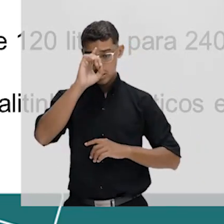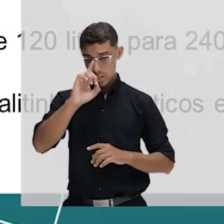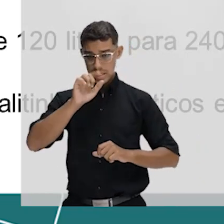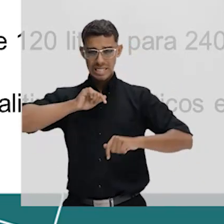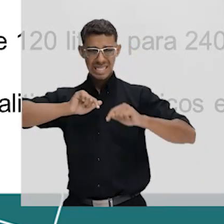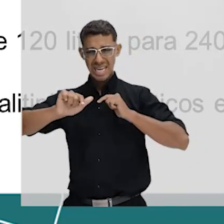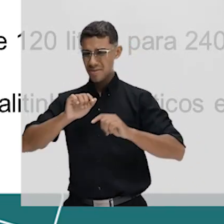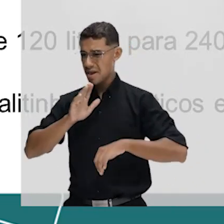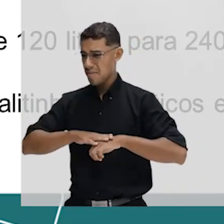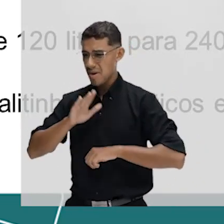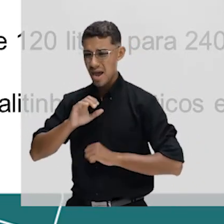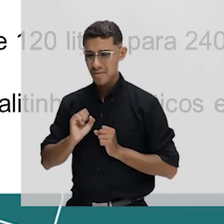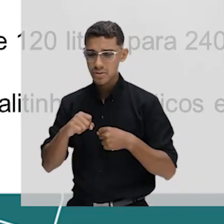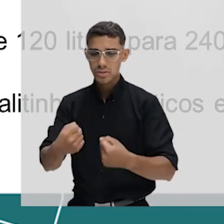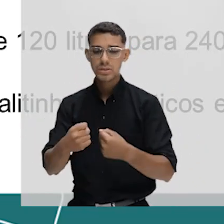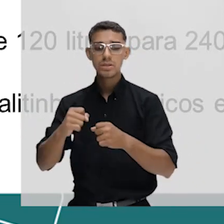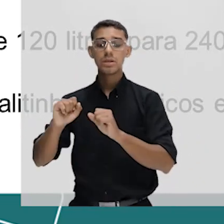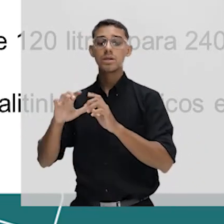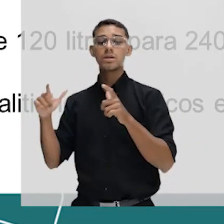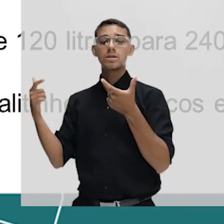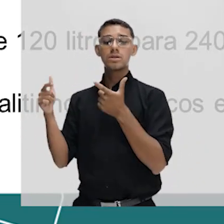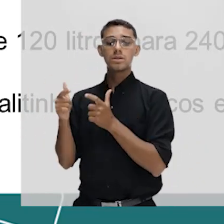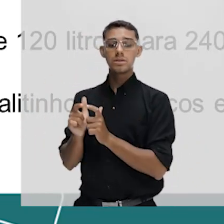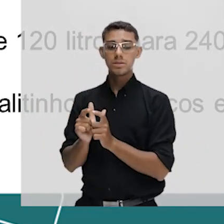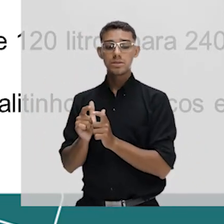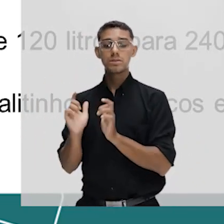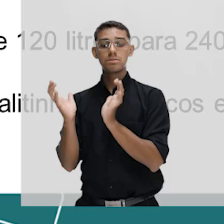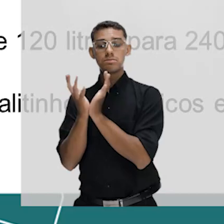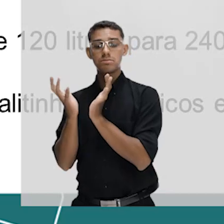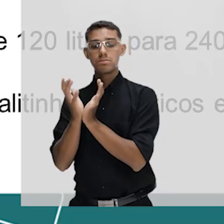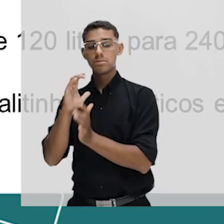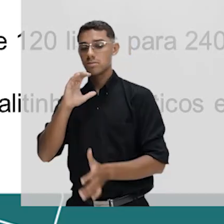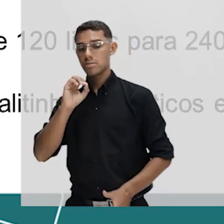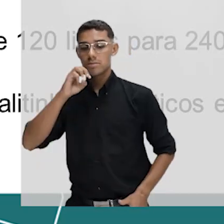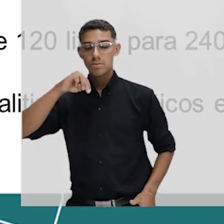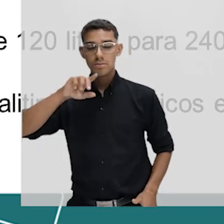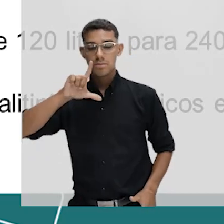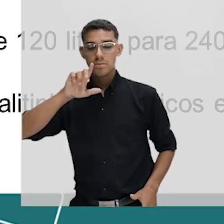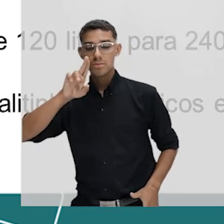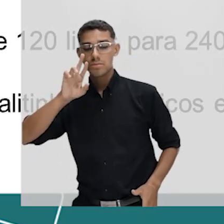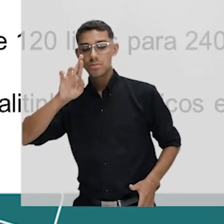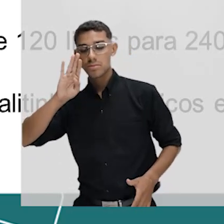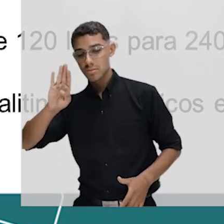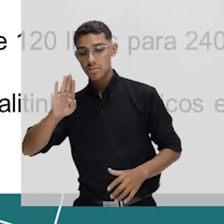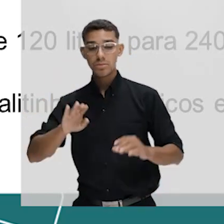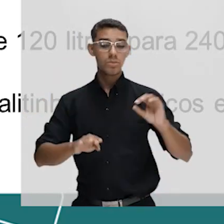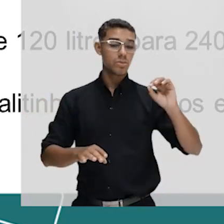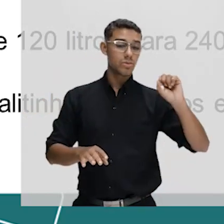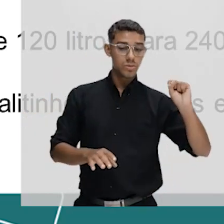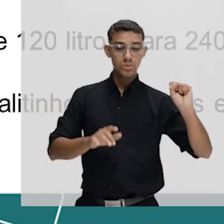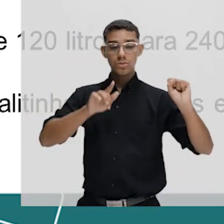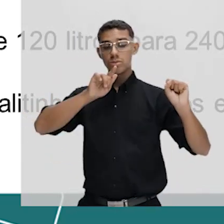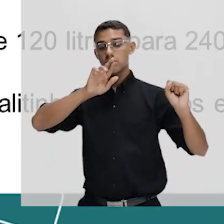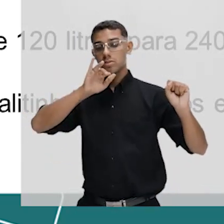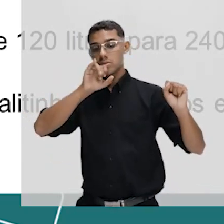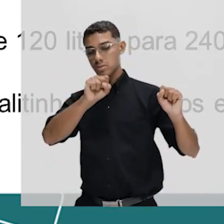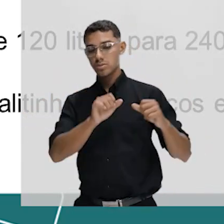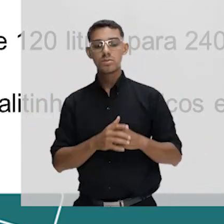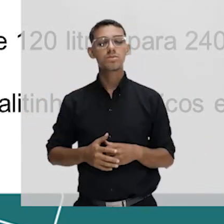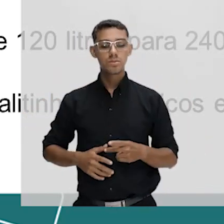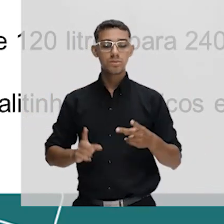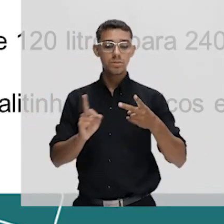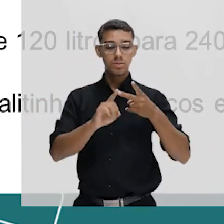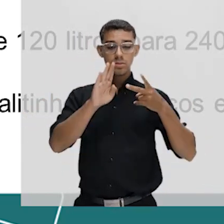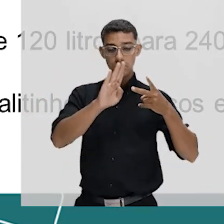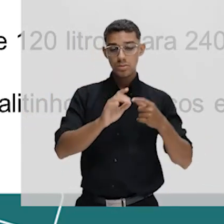compensar a redução da equipe da Corlump, né? Então, os garis, observe que está acompanhando. Todo mundo culpou